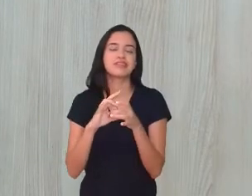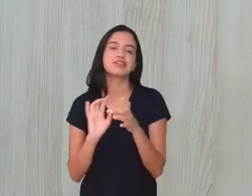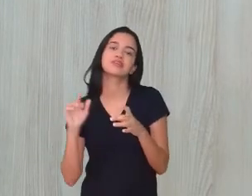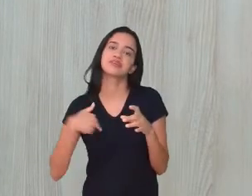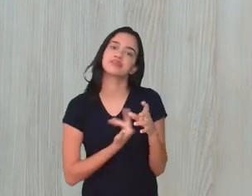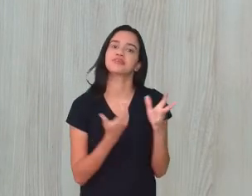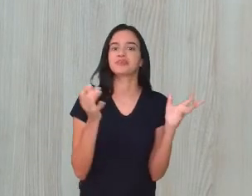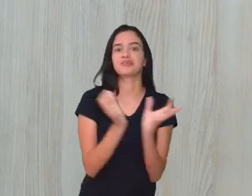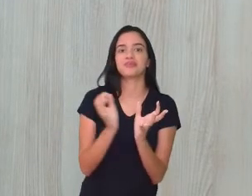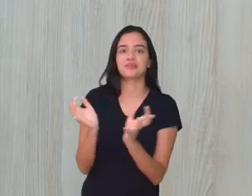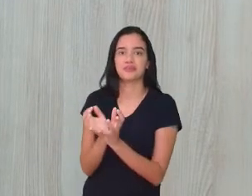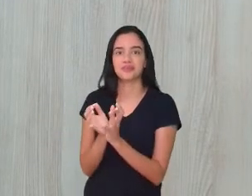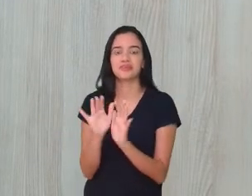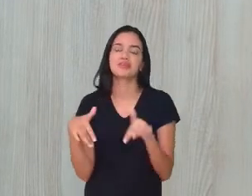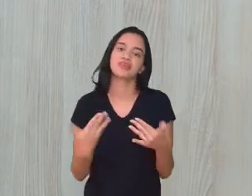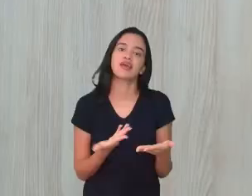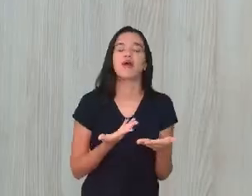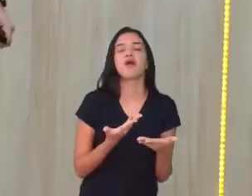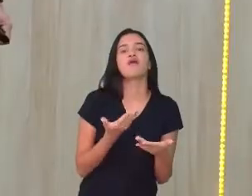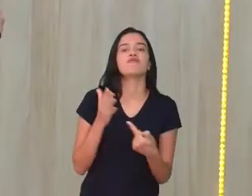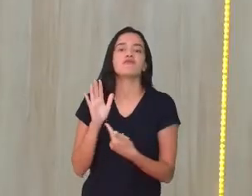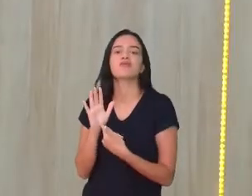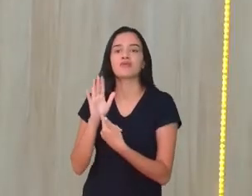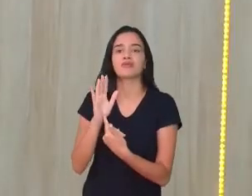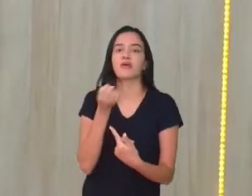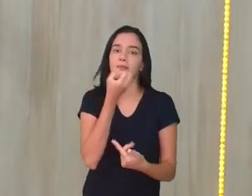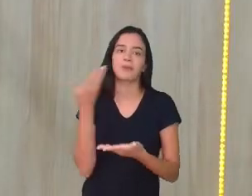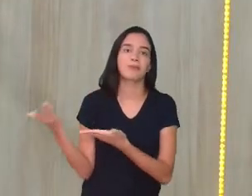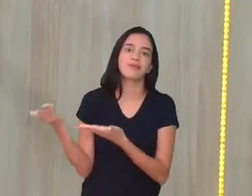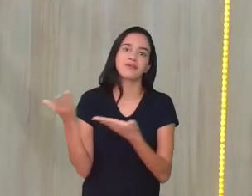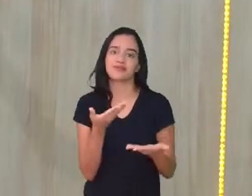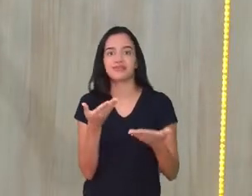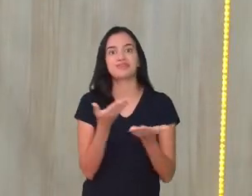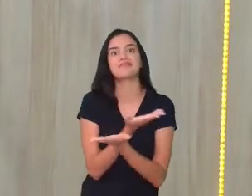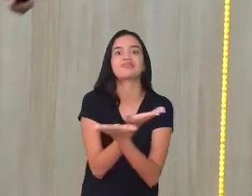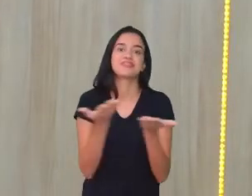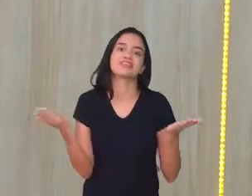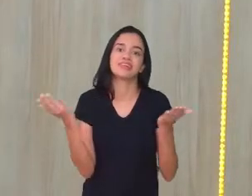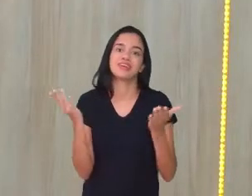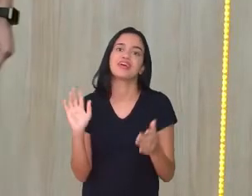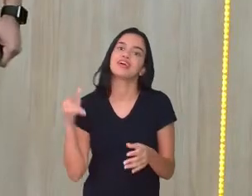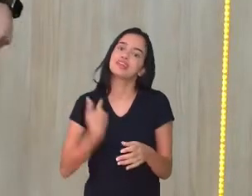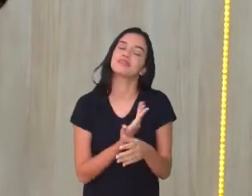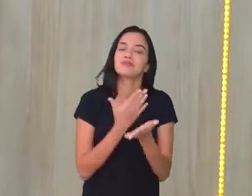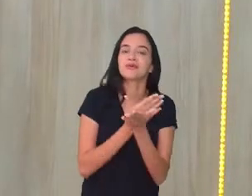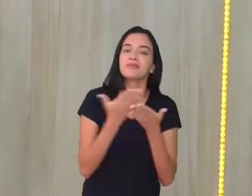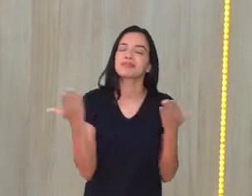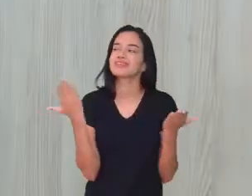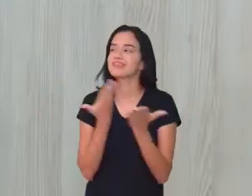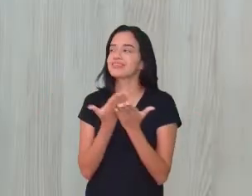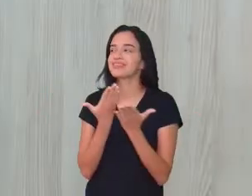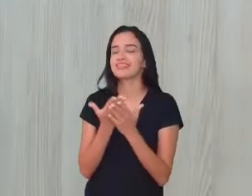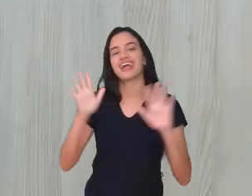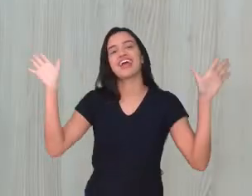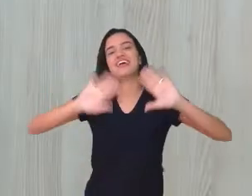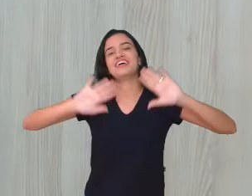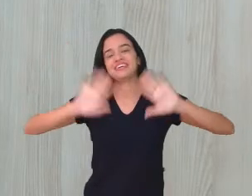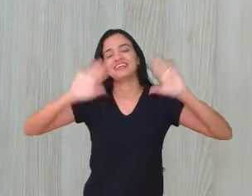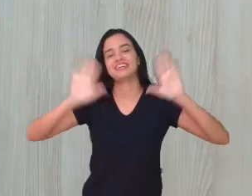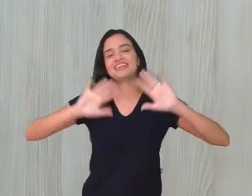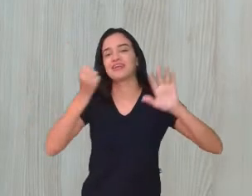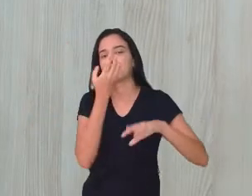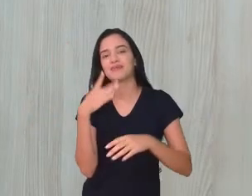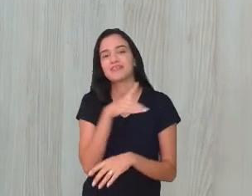nossa equipe. Vou passar a palavrinha para ela dar as boas-vindas aí para vocês e a gente começa a nossa aula de hoje. Olá, pessoal.